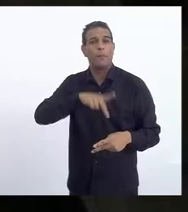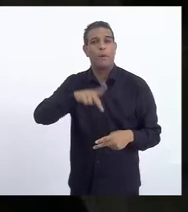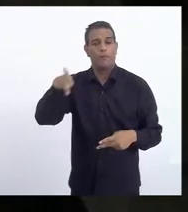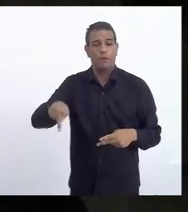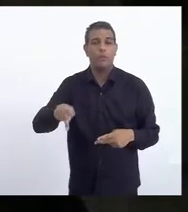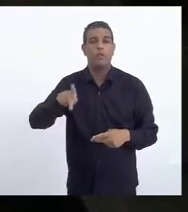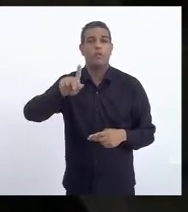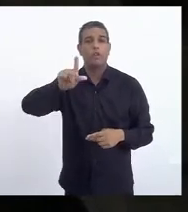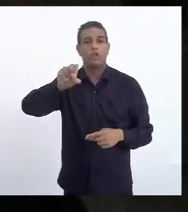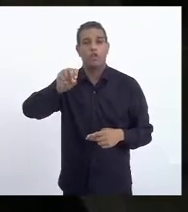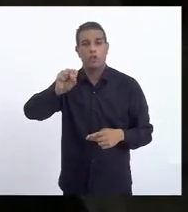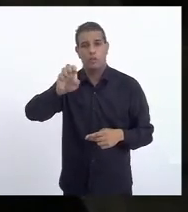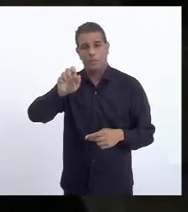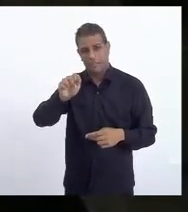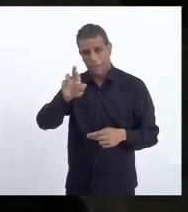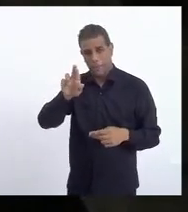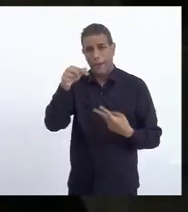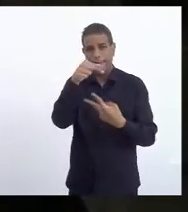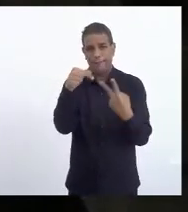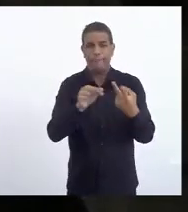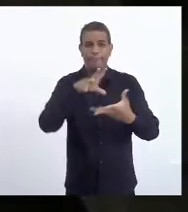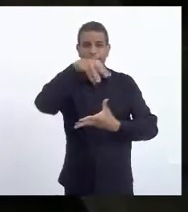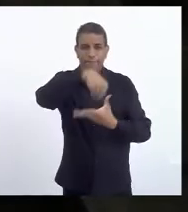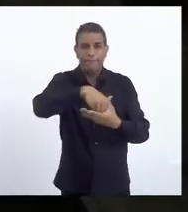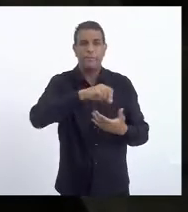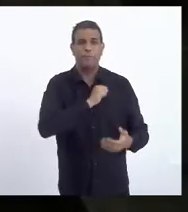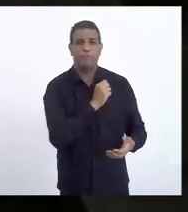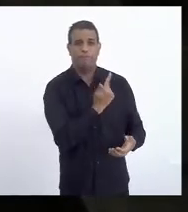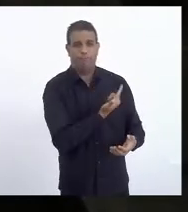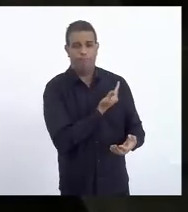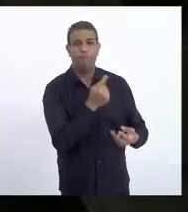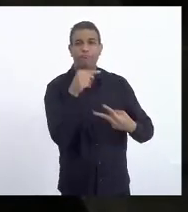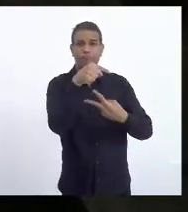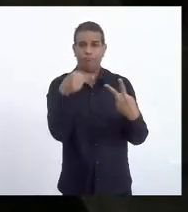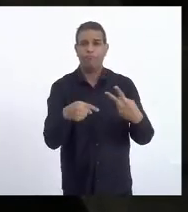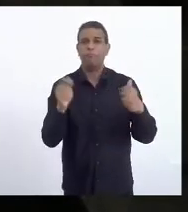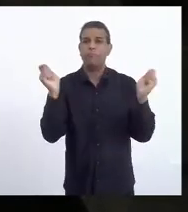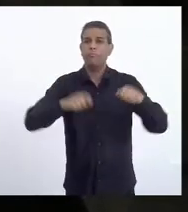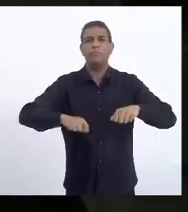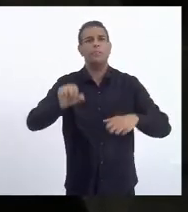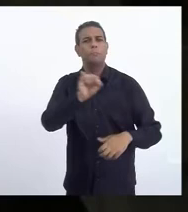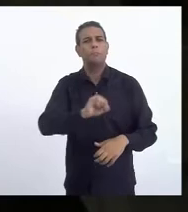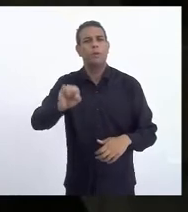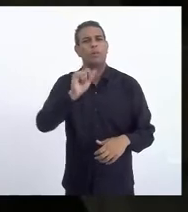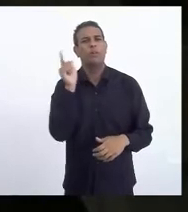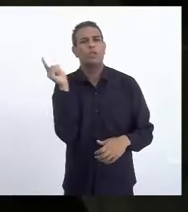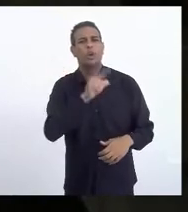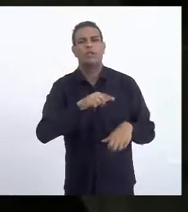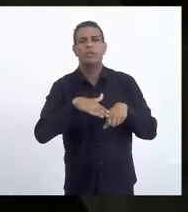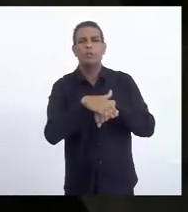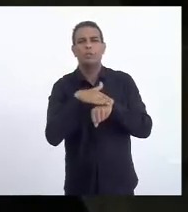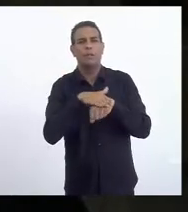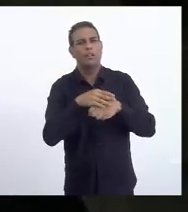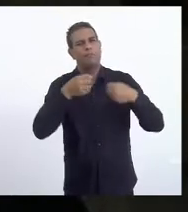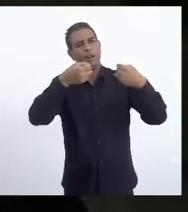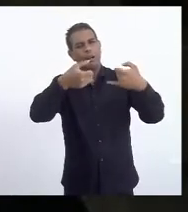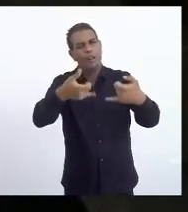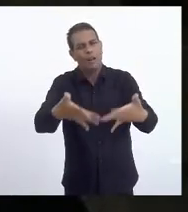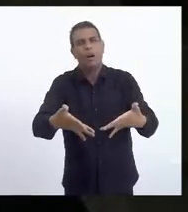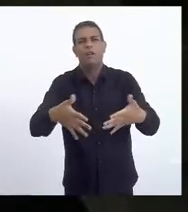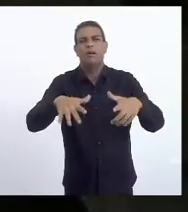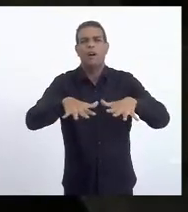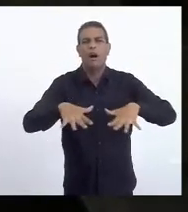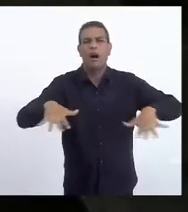Josemar ambos vereador de São Gonçalo fizeram um importante percurso e pela cidade